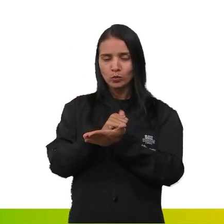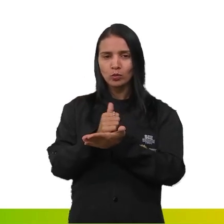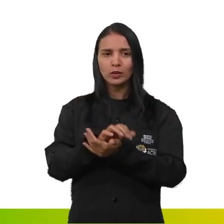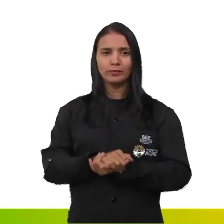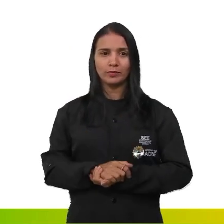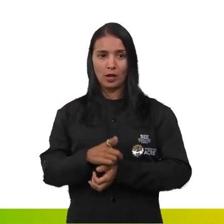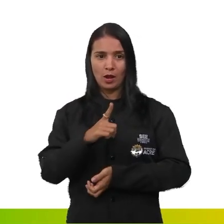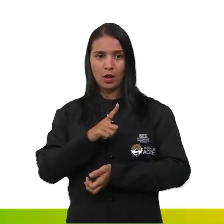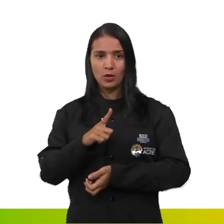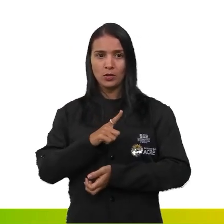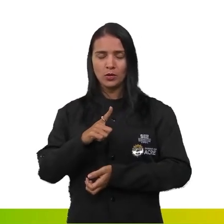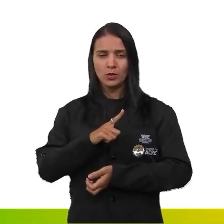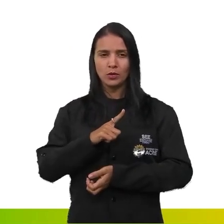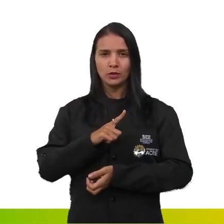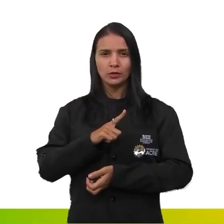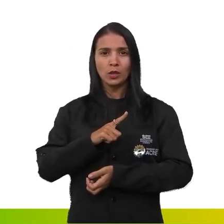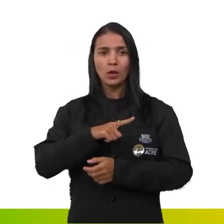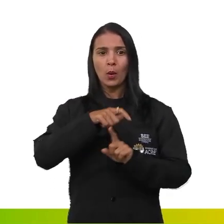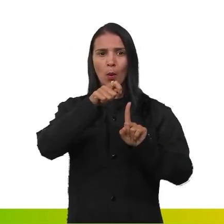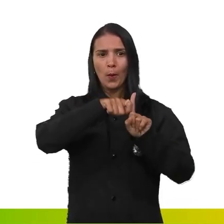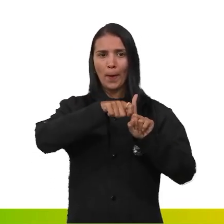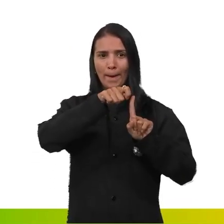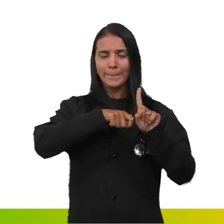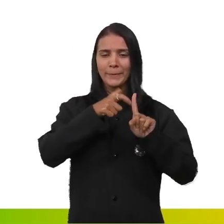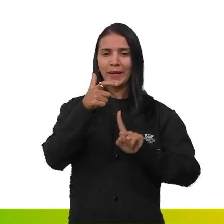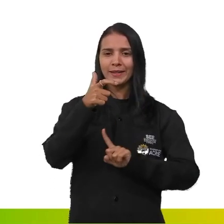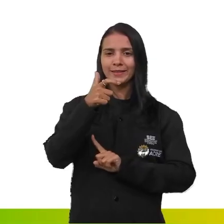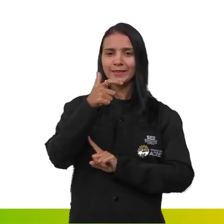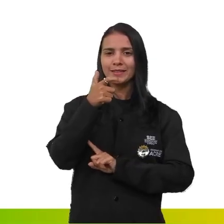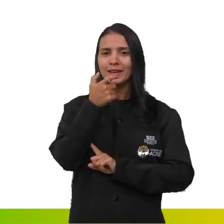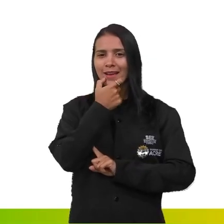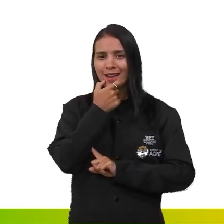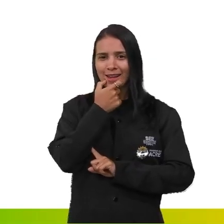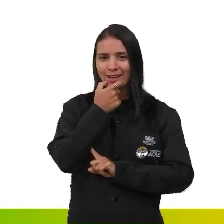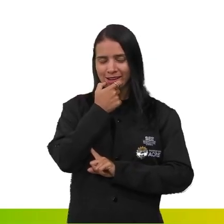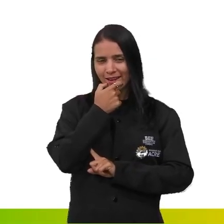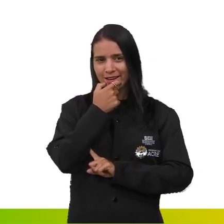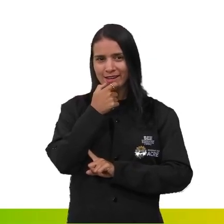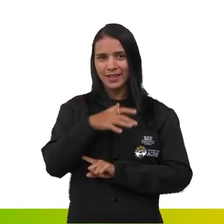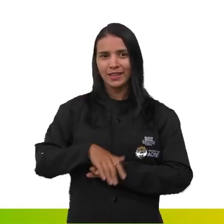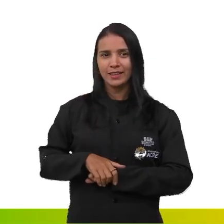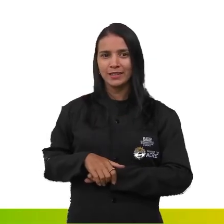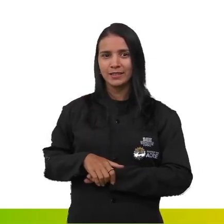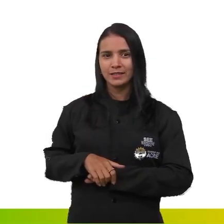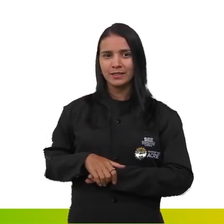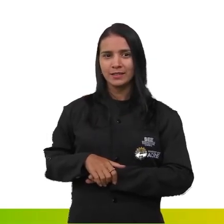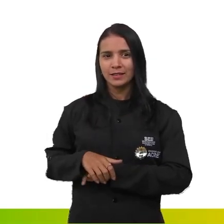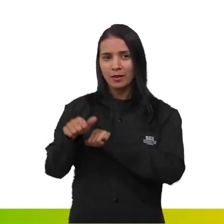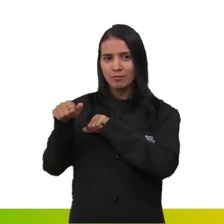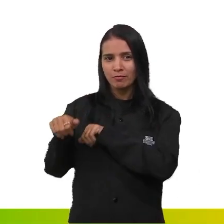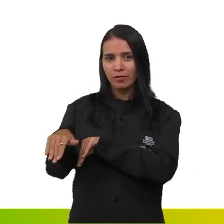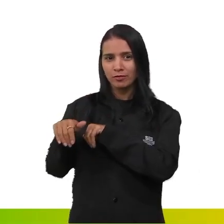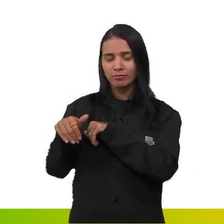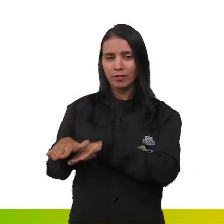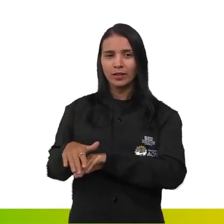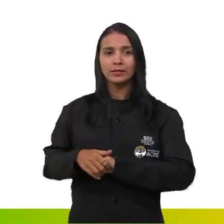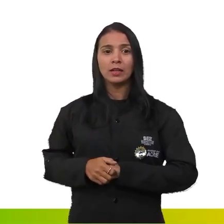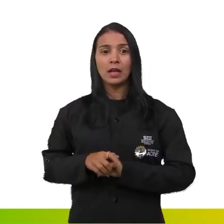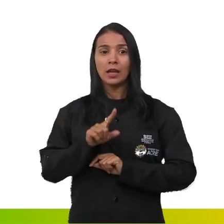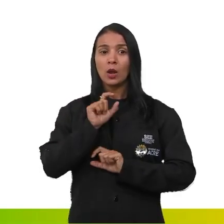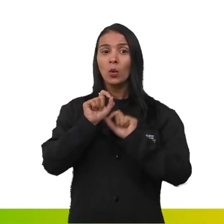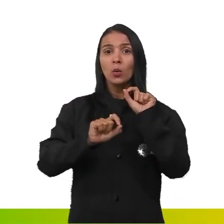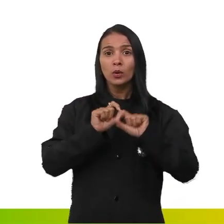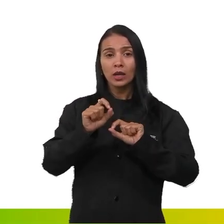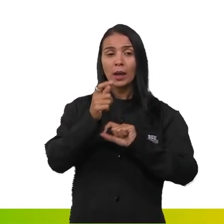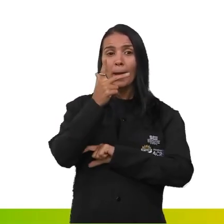September 20, o inglês da pessoa, em que simula o combate ao terrorismo, provocando reflexões sobre as ações